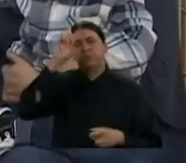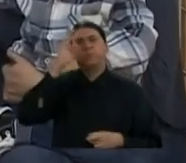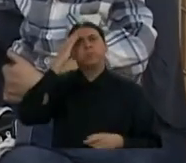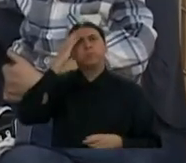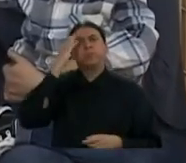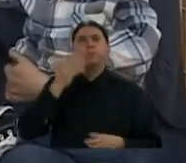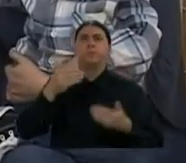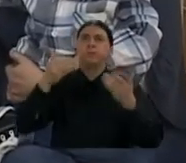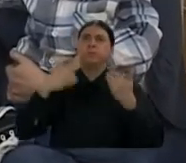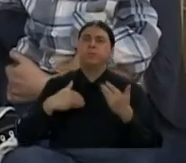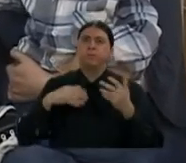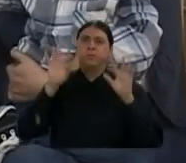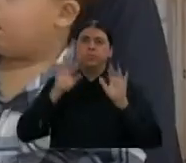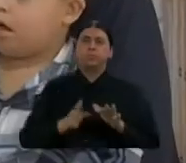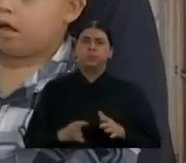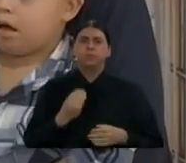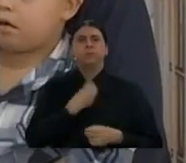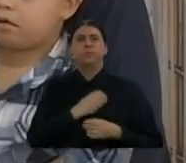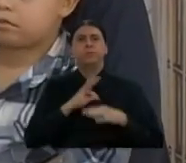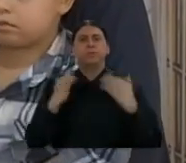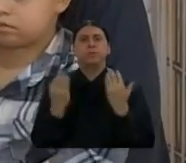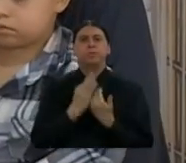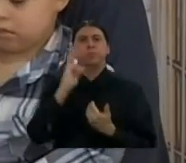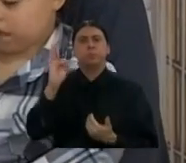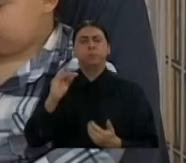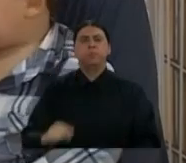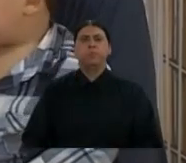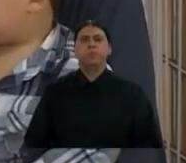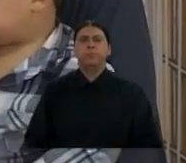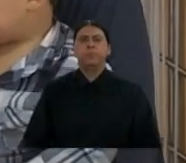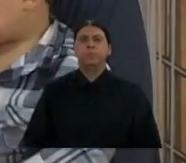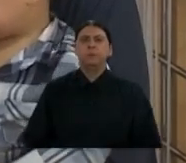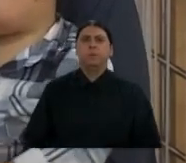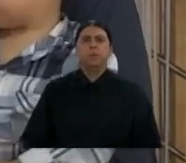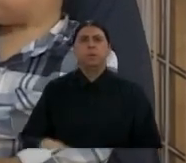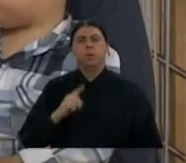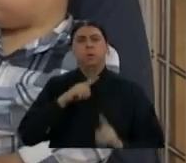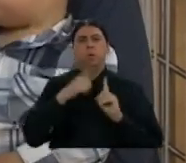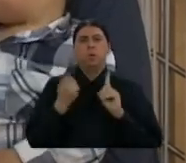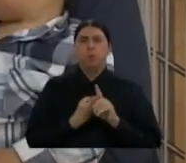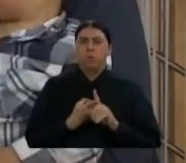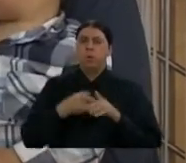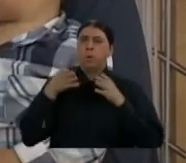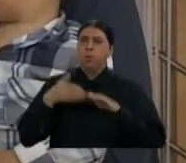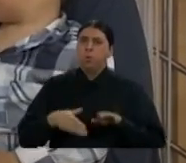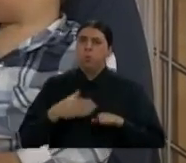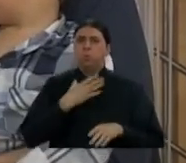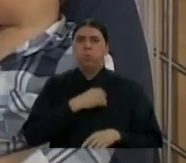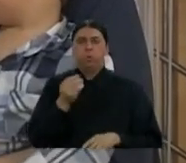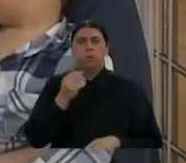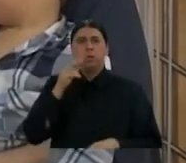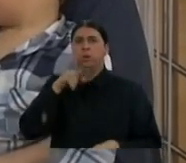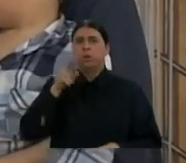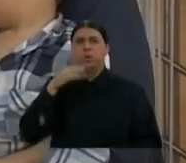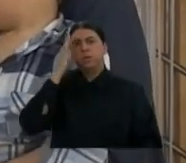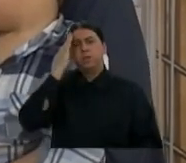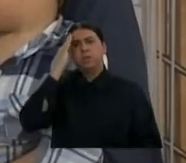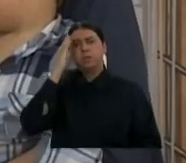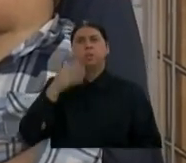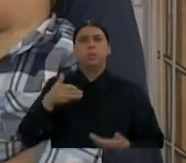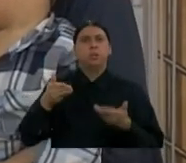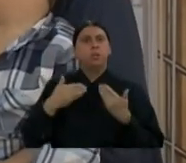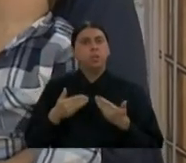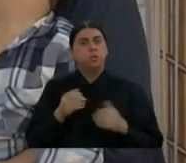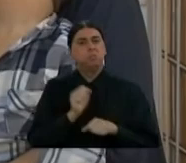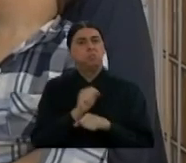mandar pra nós né quando a gente engravida quando a gente ganha um filho a gente nunca sabe o que o que vem o